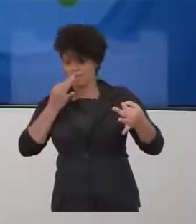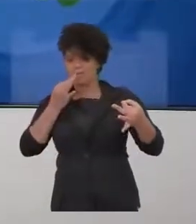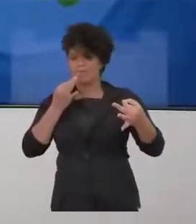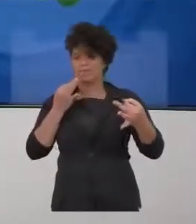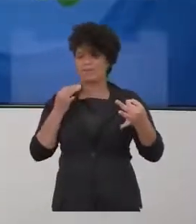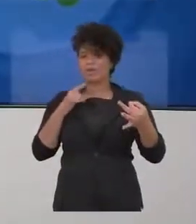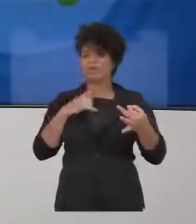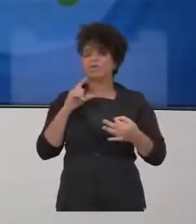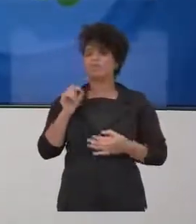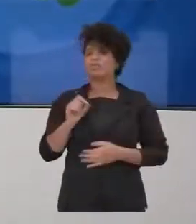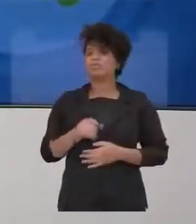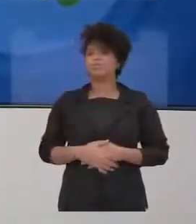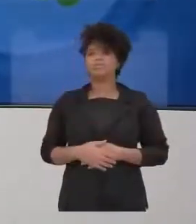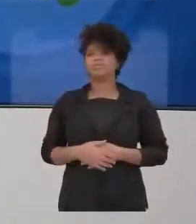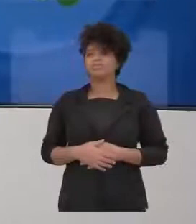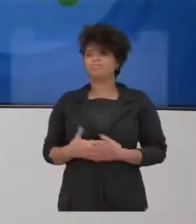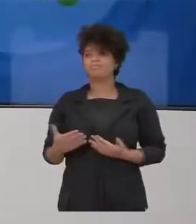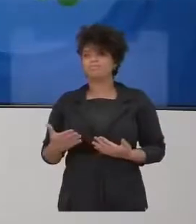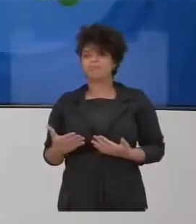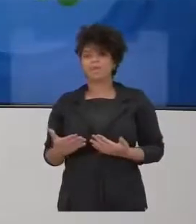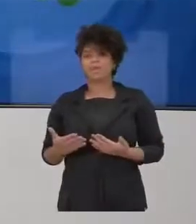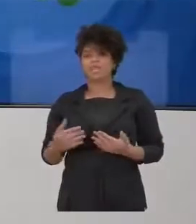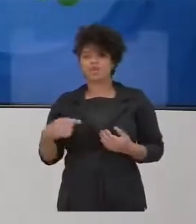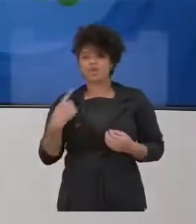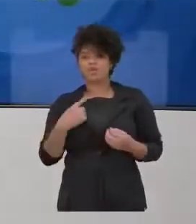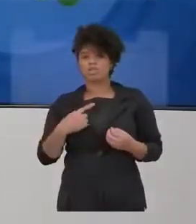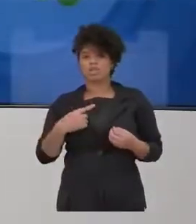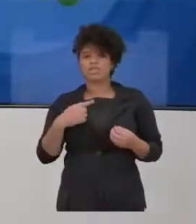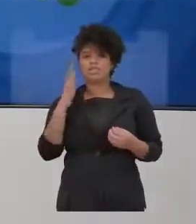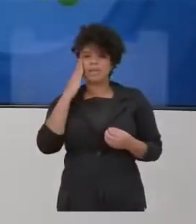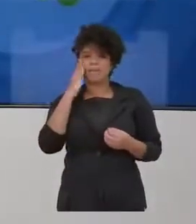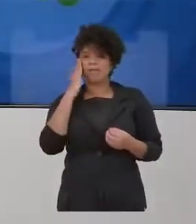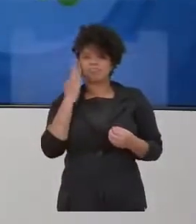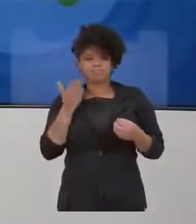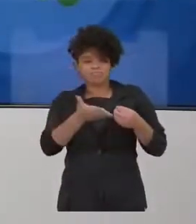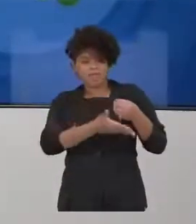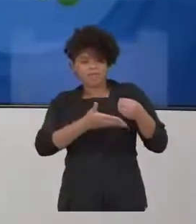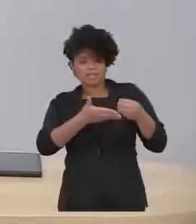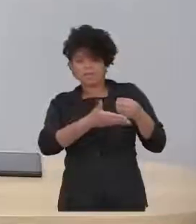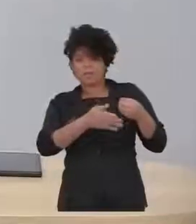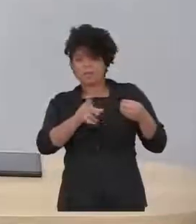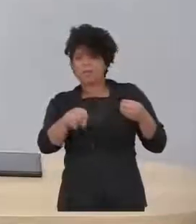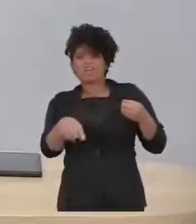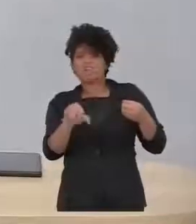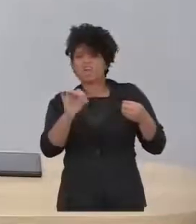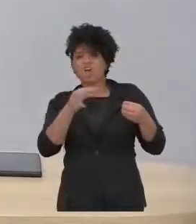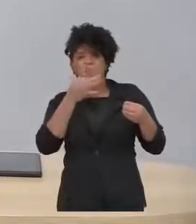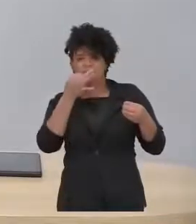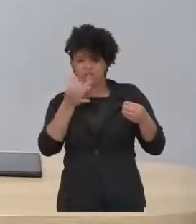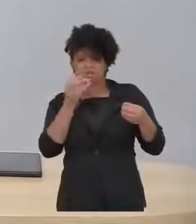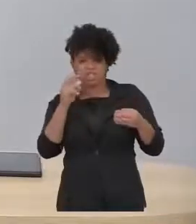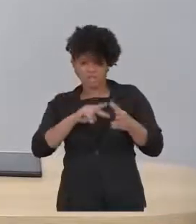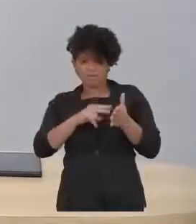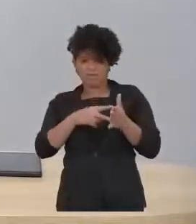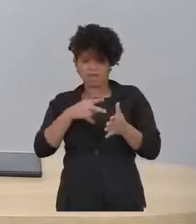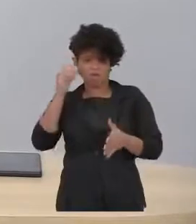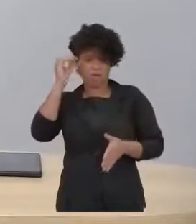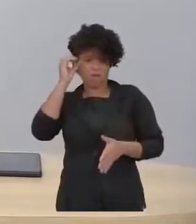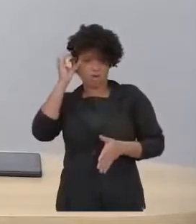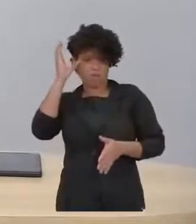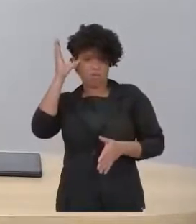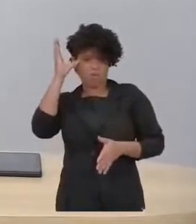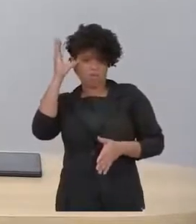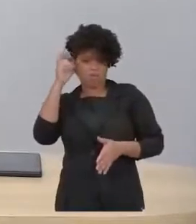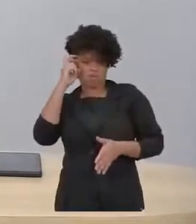o mais baixo nível de conhecimento. Olha, fui grave agora, hein?